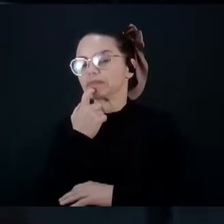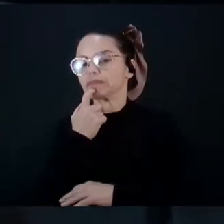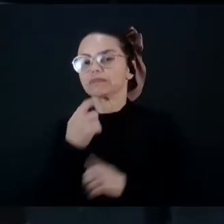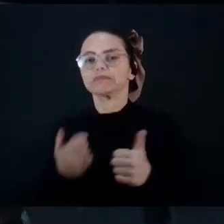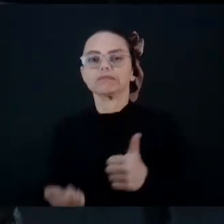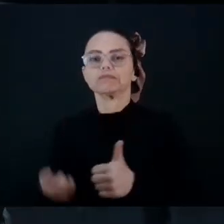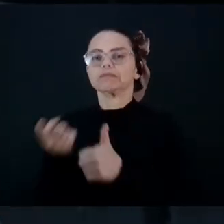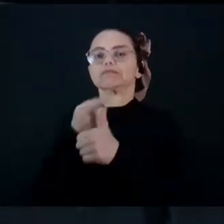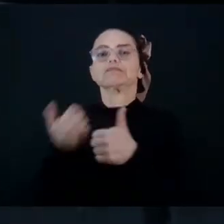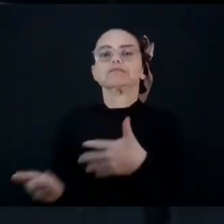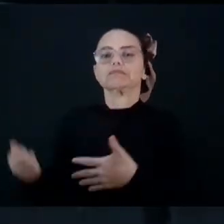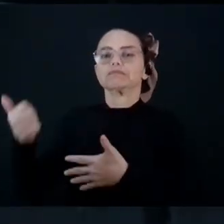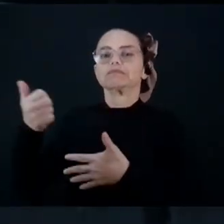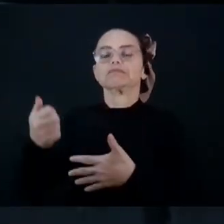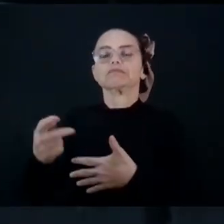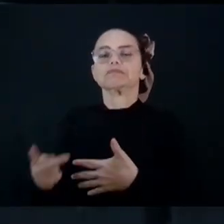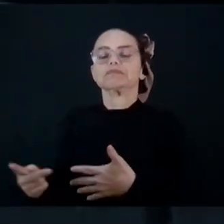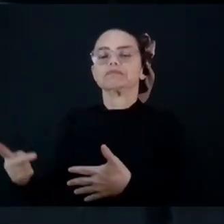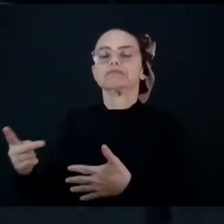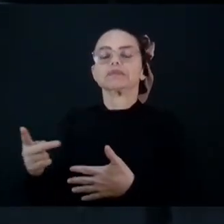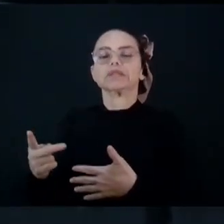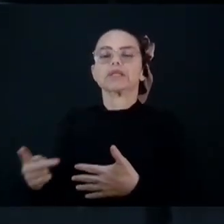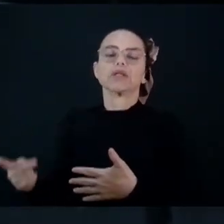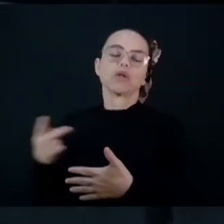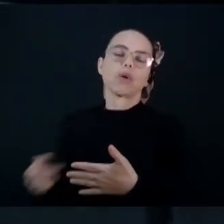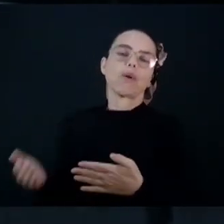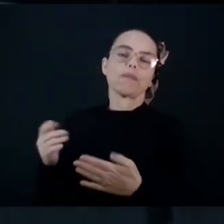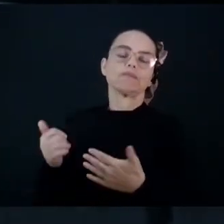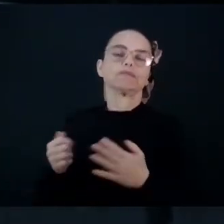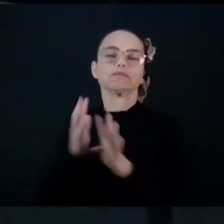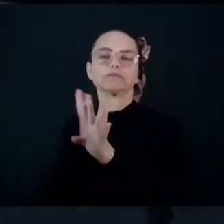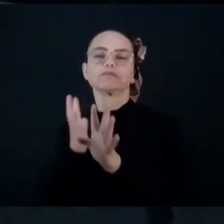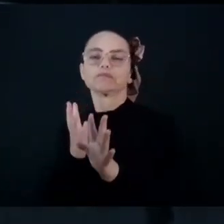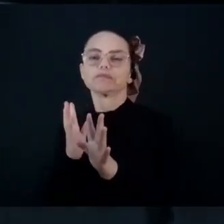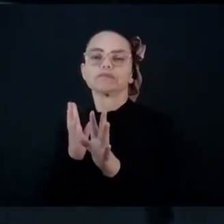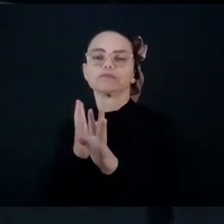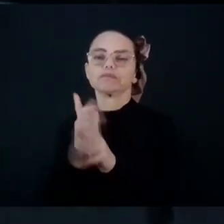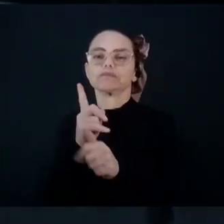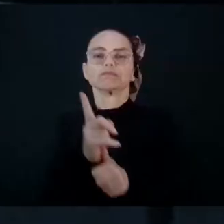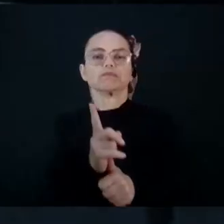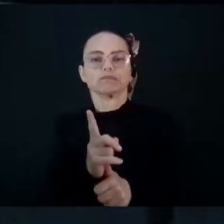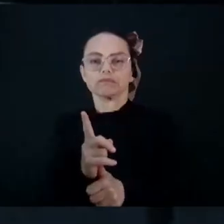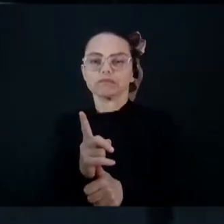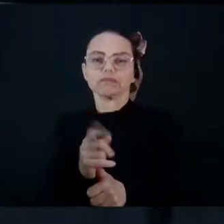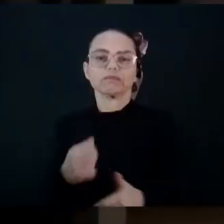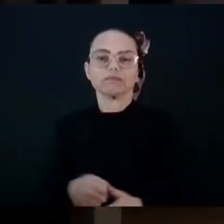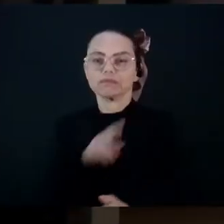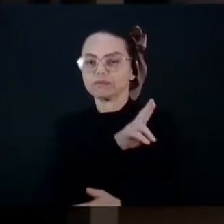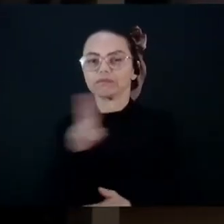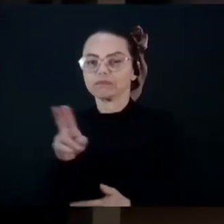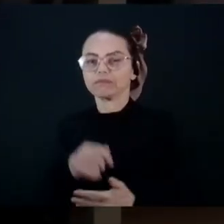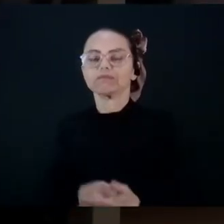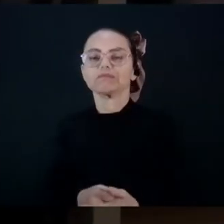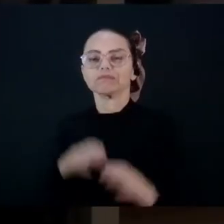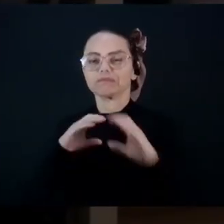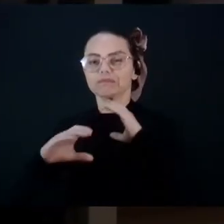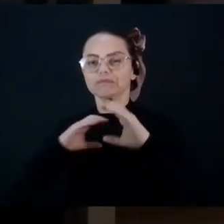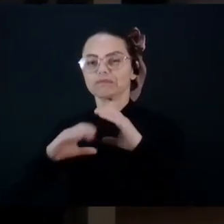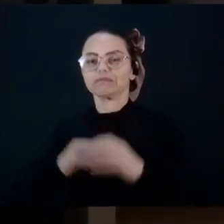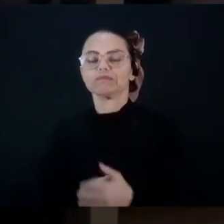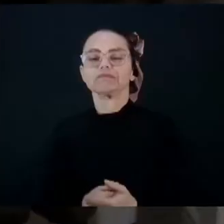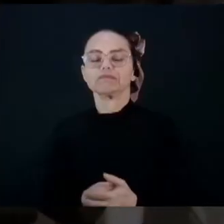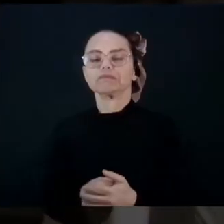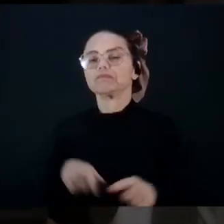nas colocações e conseguir ser nomeada, né, para esse concurso. Além de